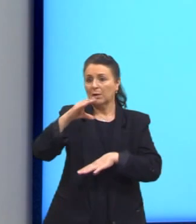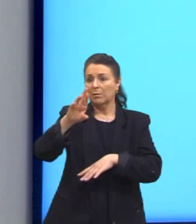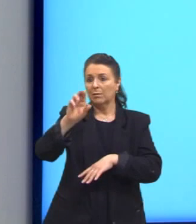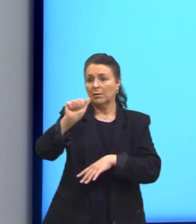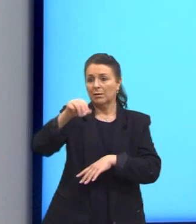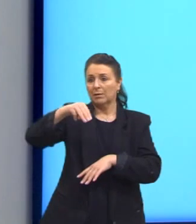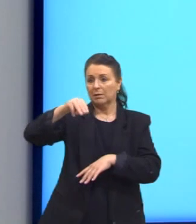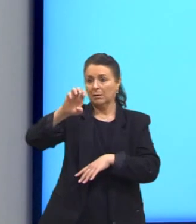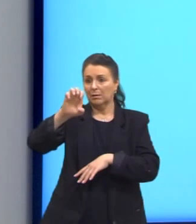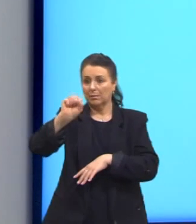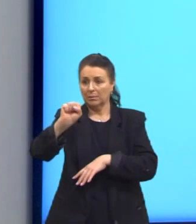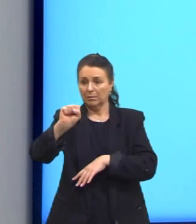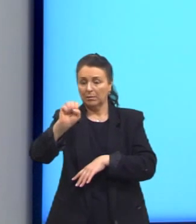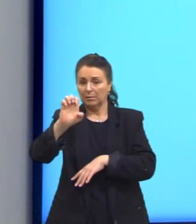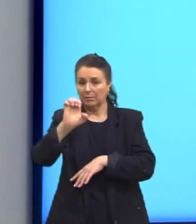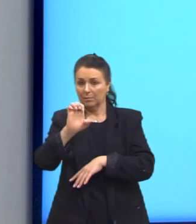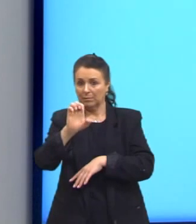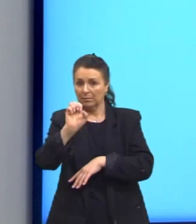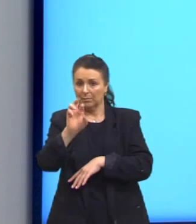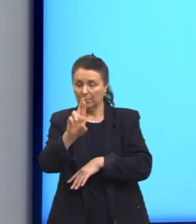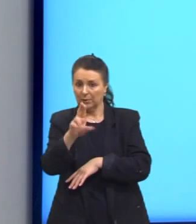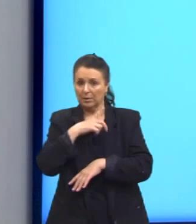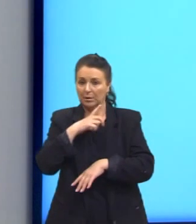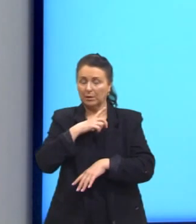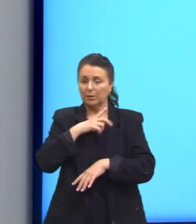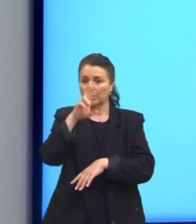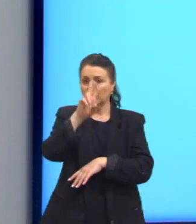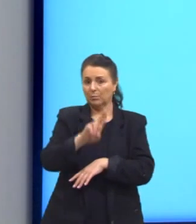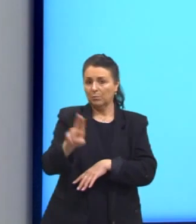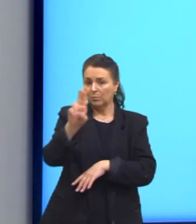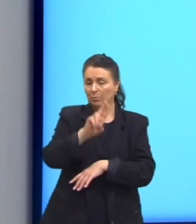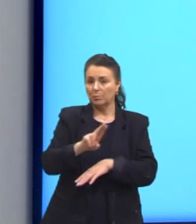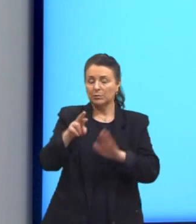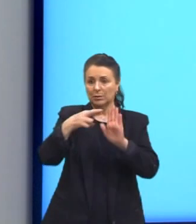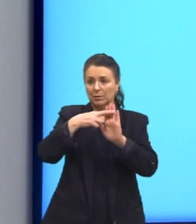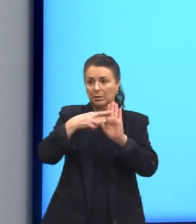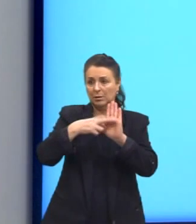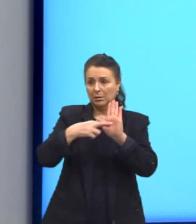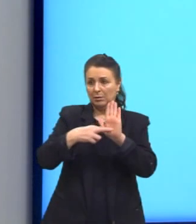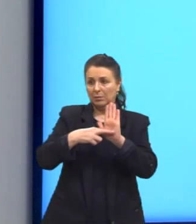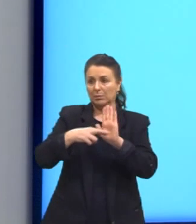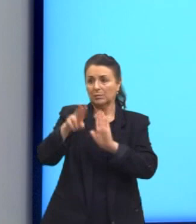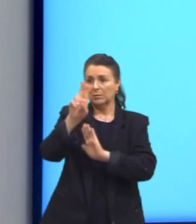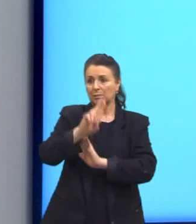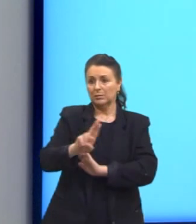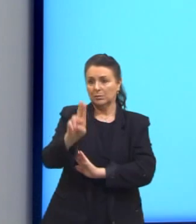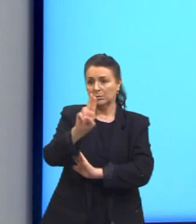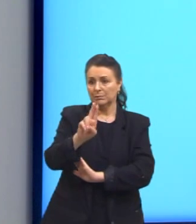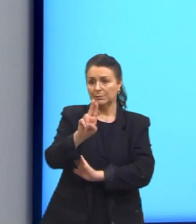de sistemas lineares por meio da famosa regra de Cramer que a gente utiliza.